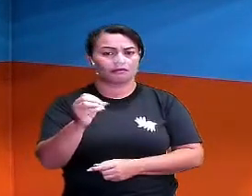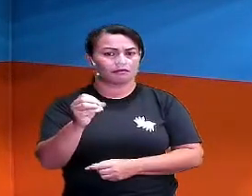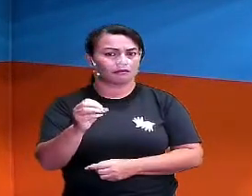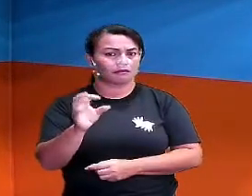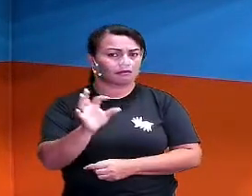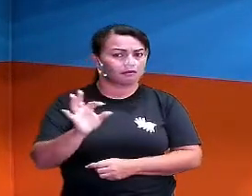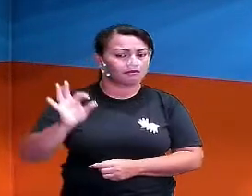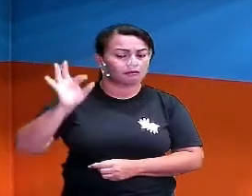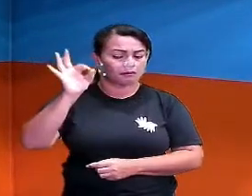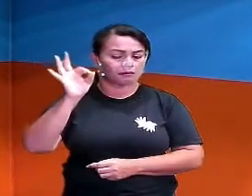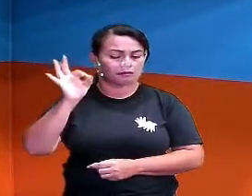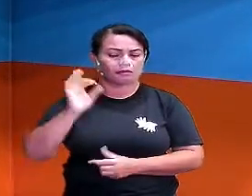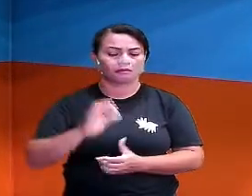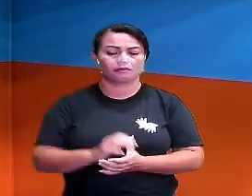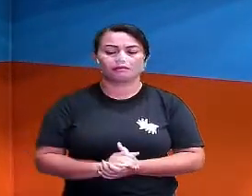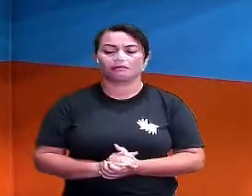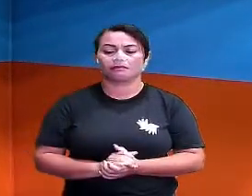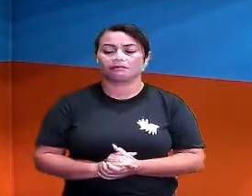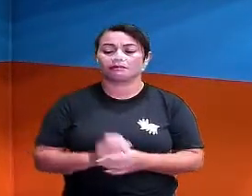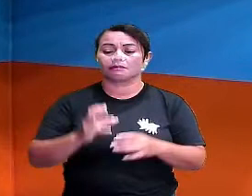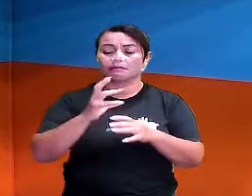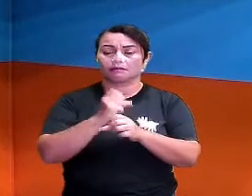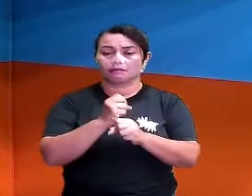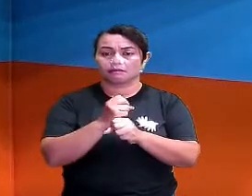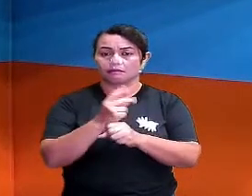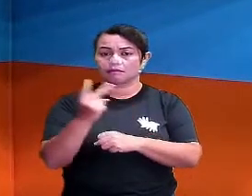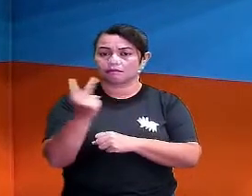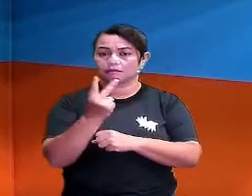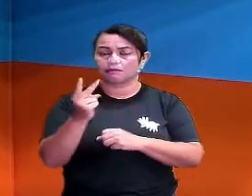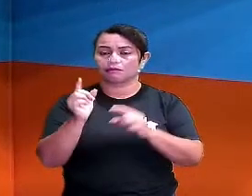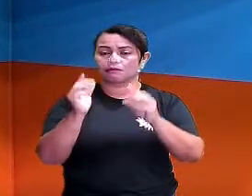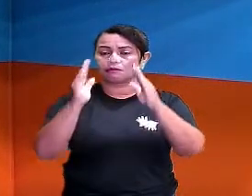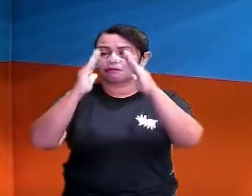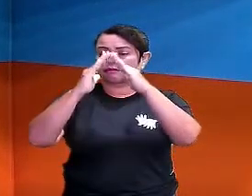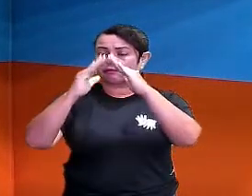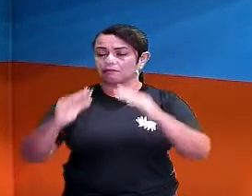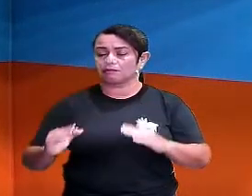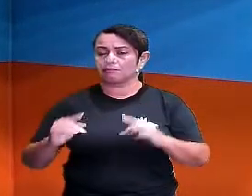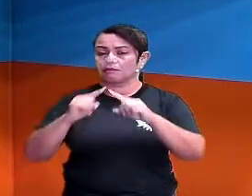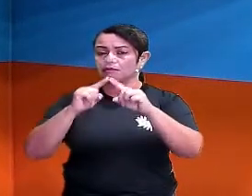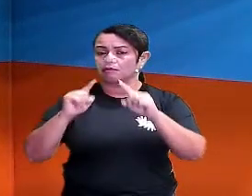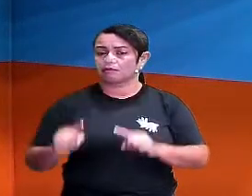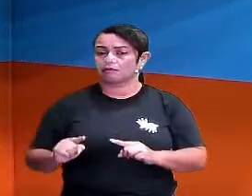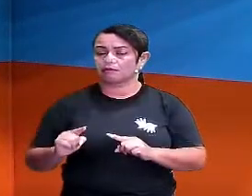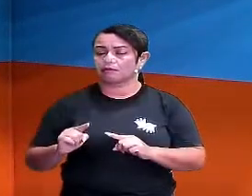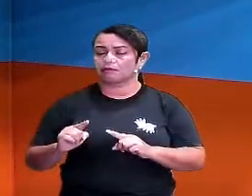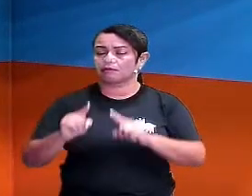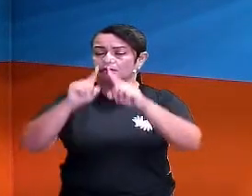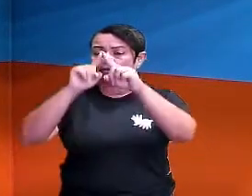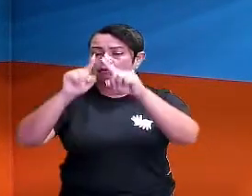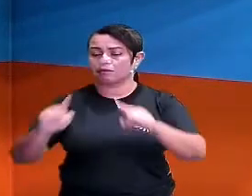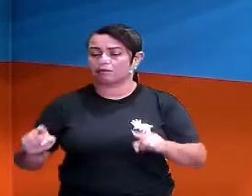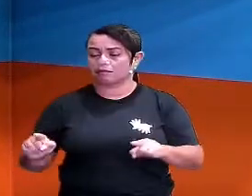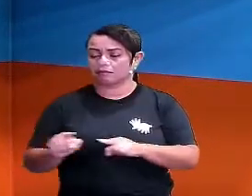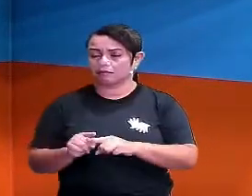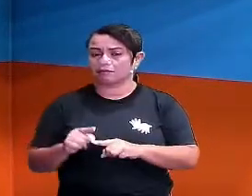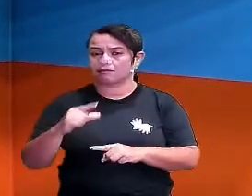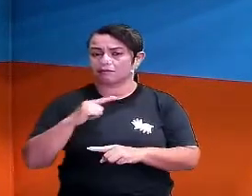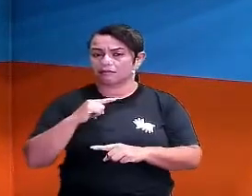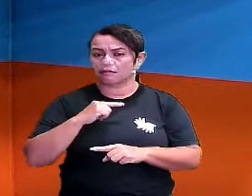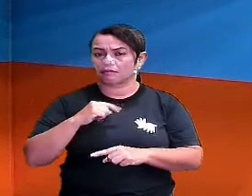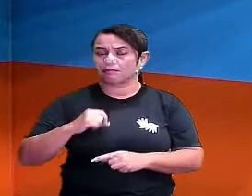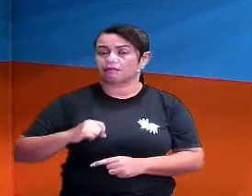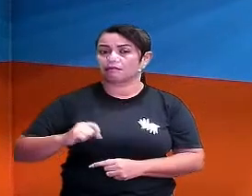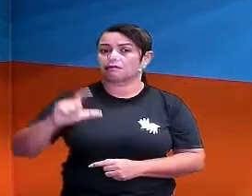Se liguem nisso. A soma de dois lados de um triângulo é sempre maior que a medida do